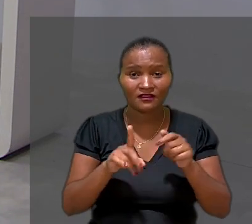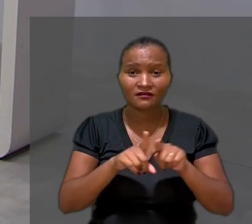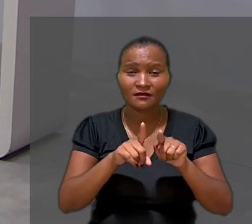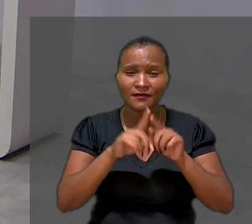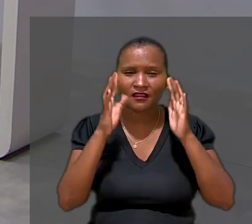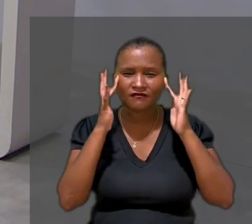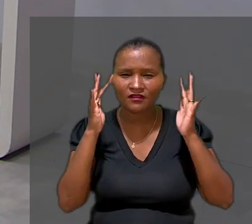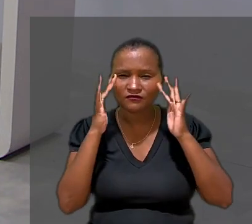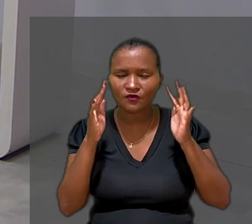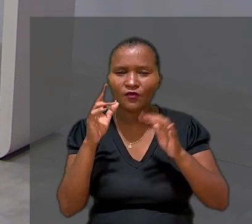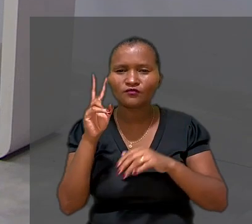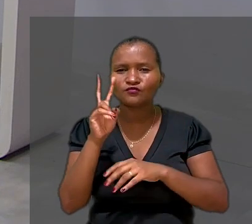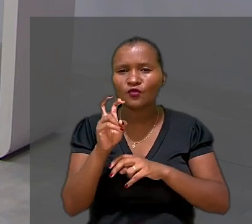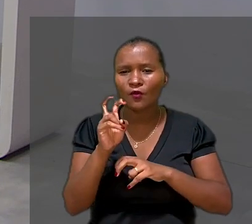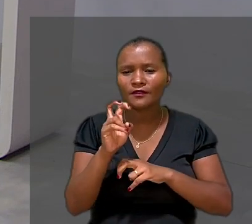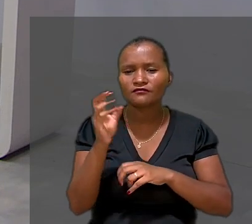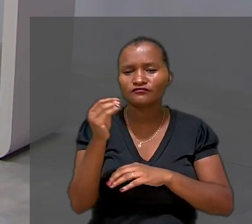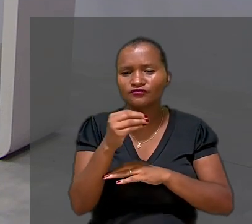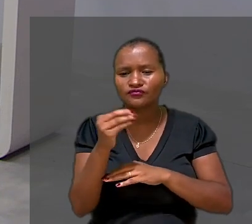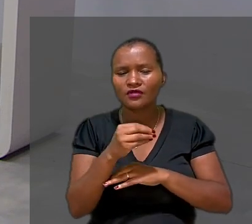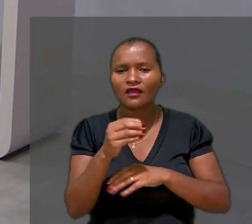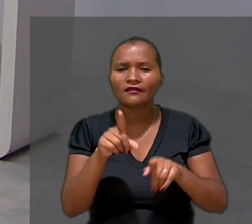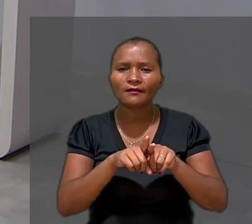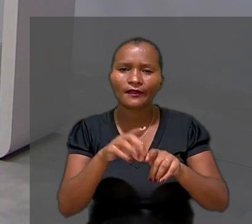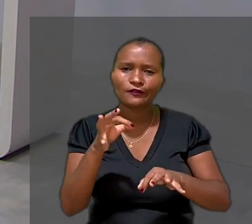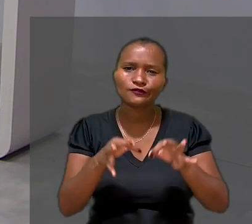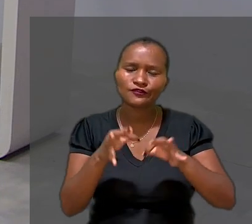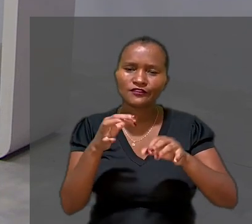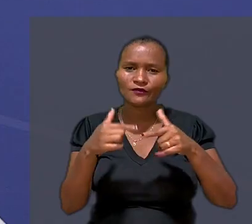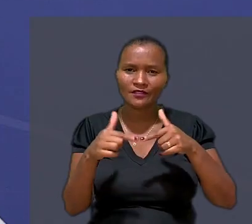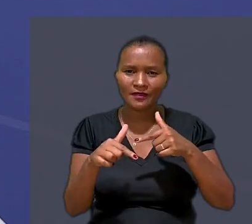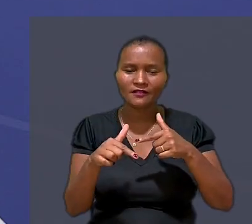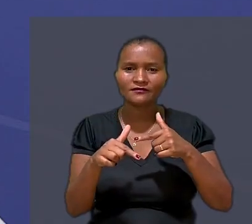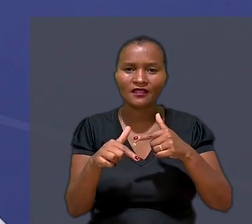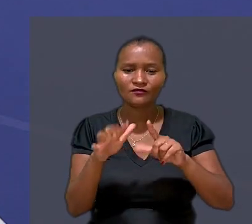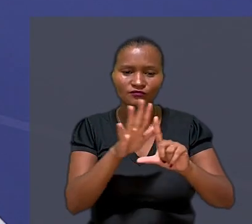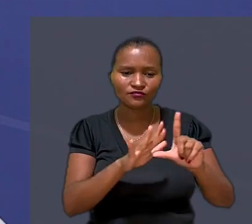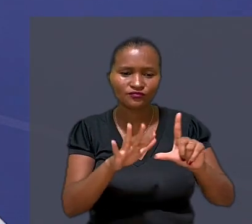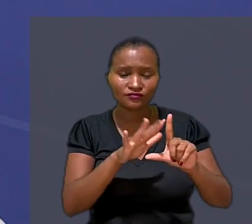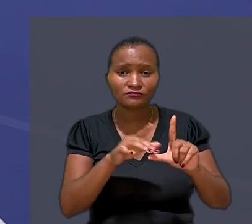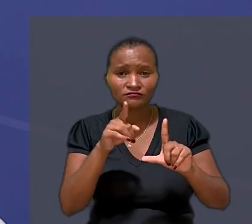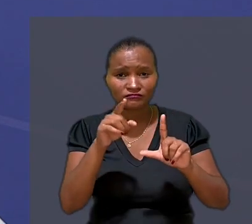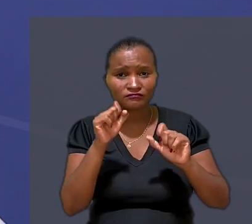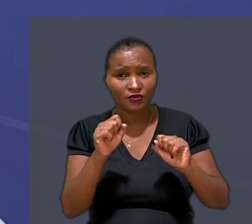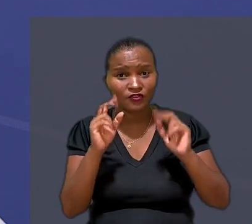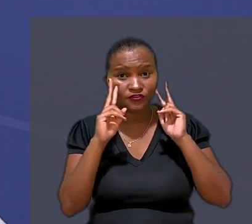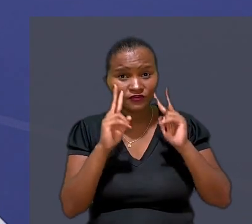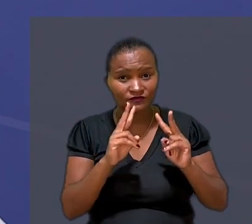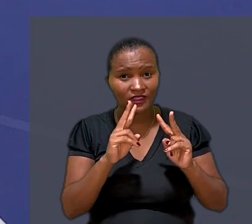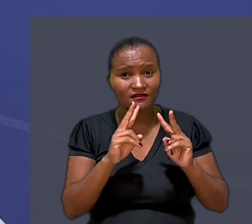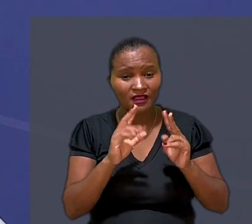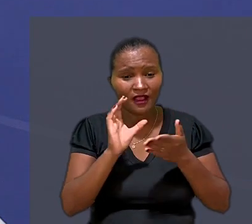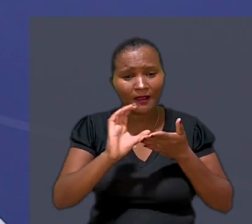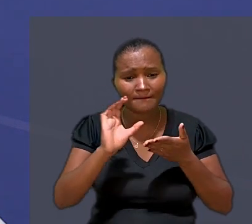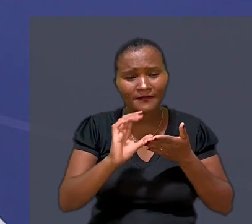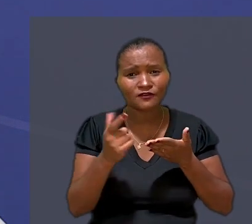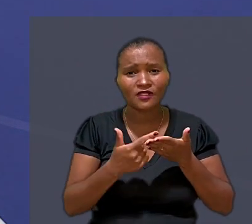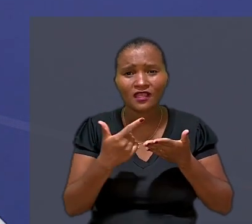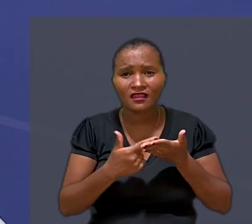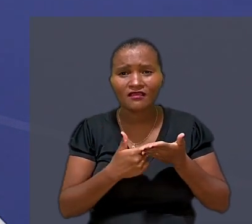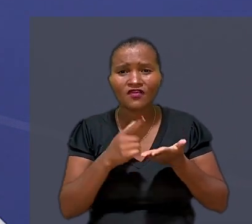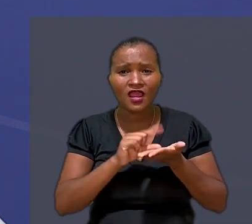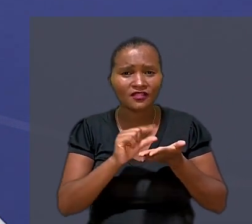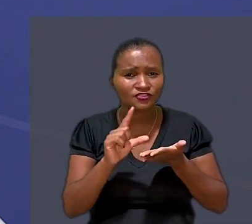benefício e reflexões sobre a vulnerabilidade e a justiça do trabalho. Pelo QR Code, acesse o acervo, que conta com capítulos